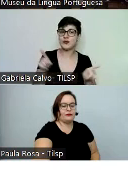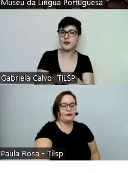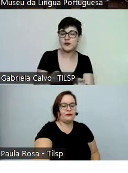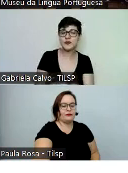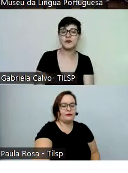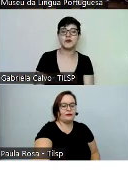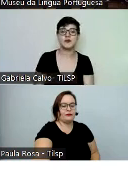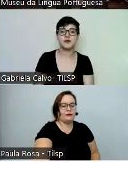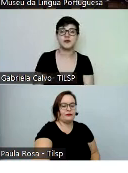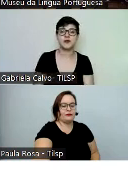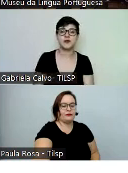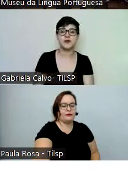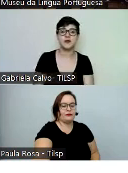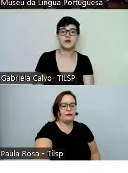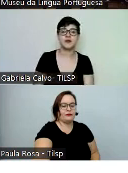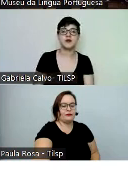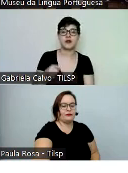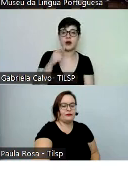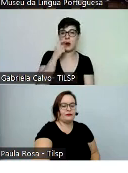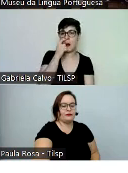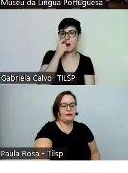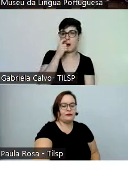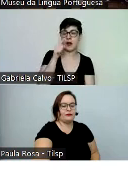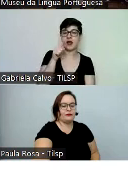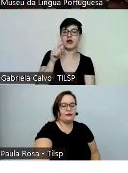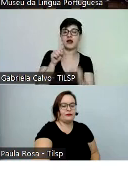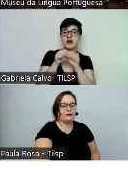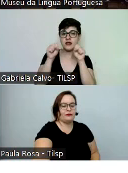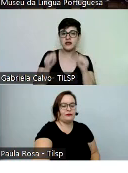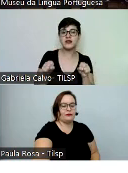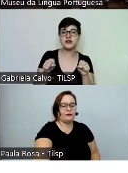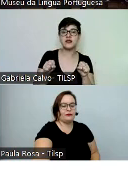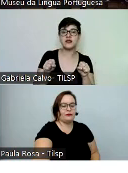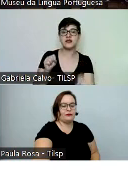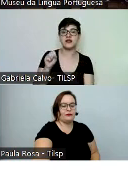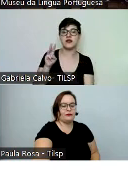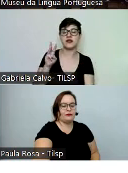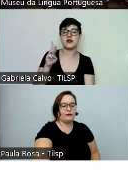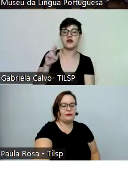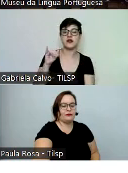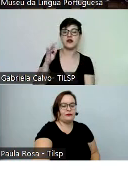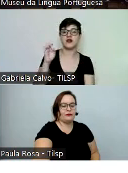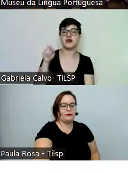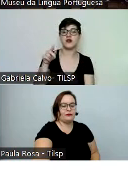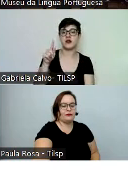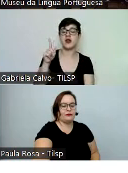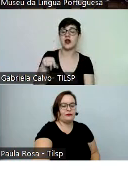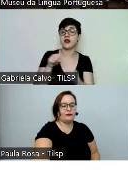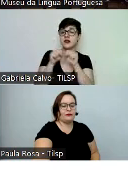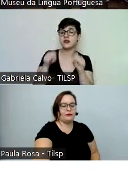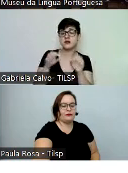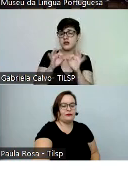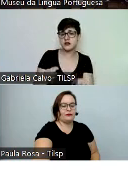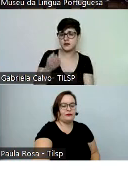esse é um sistema silábico para língua e no que no e ele é relativamente simples é